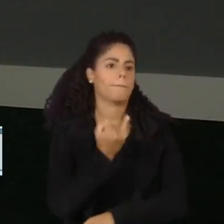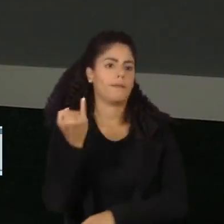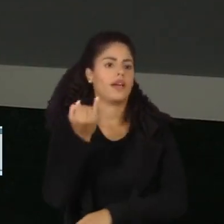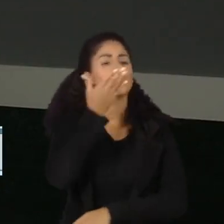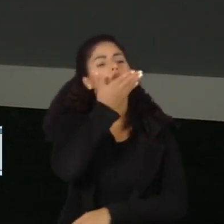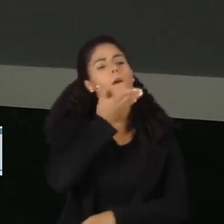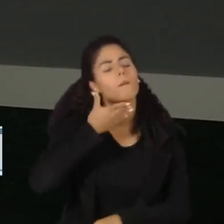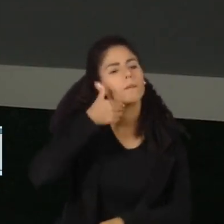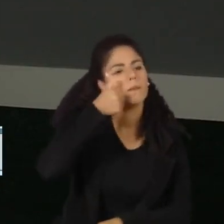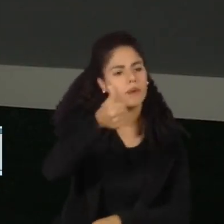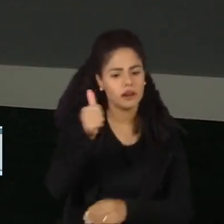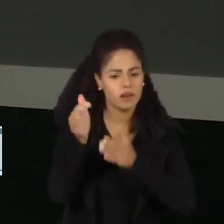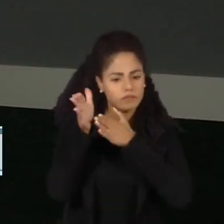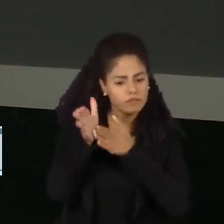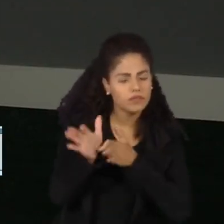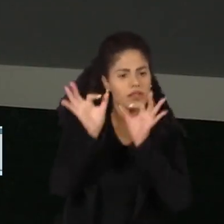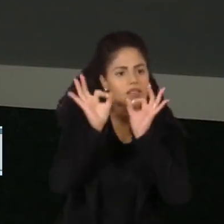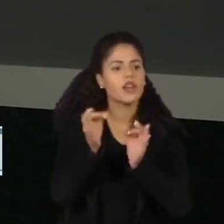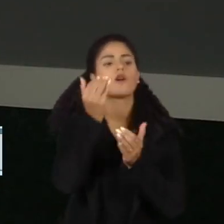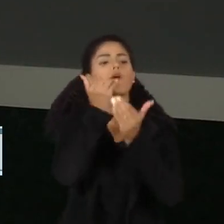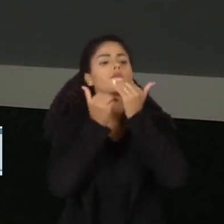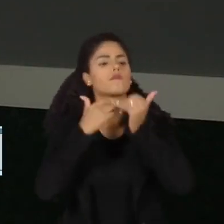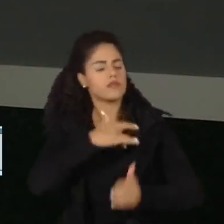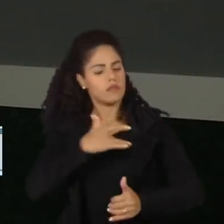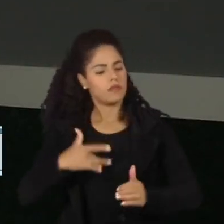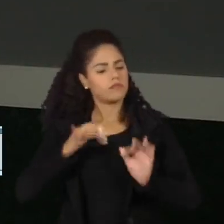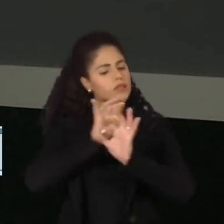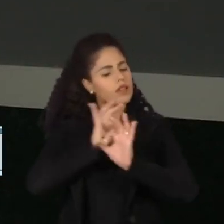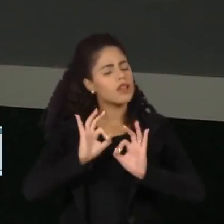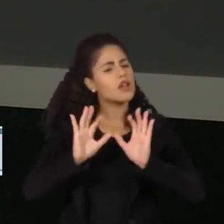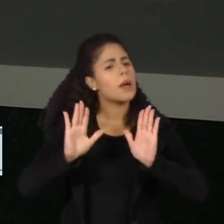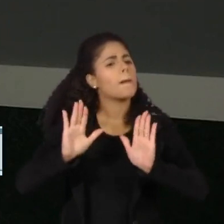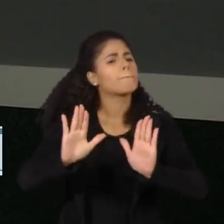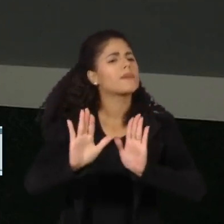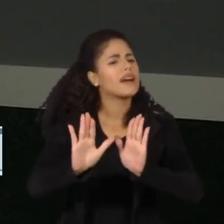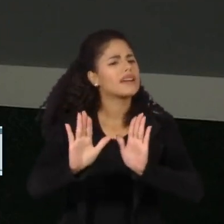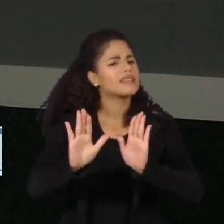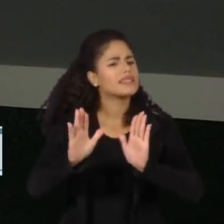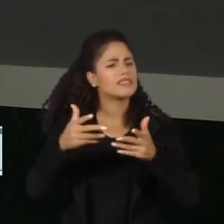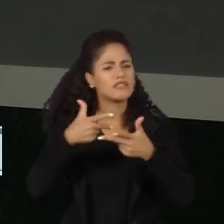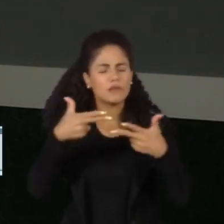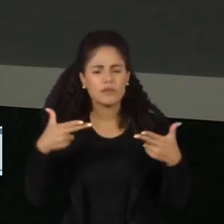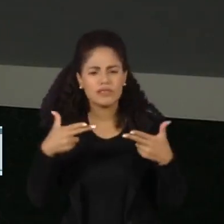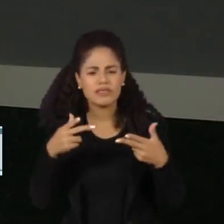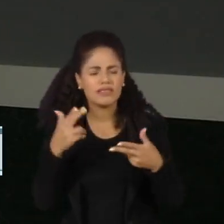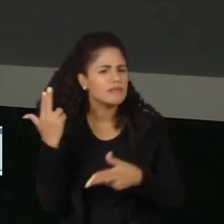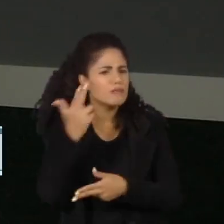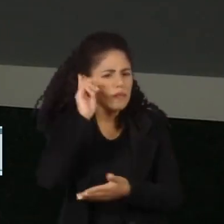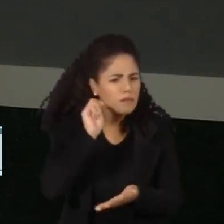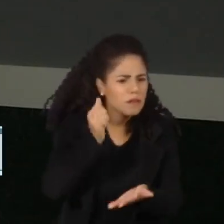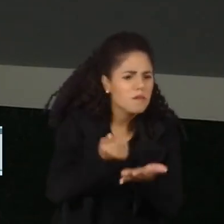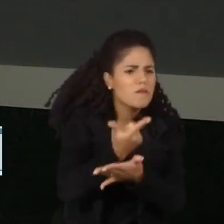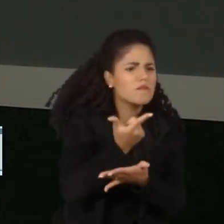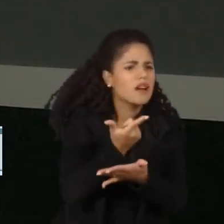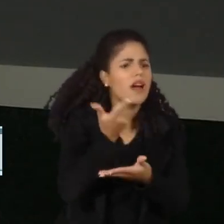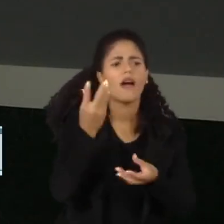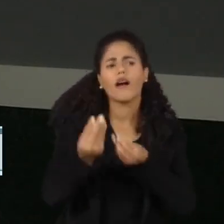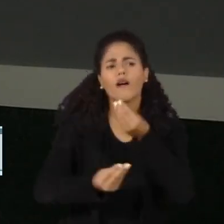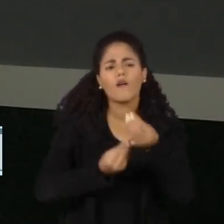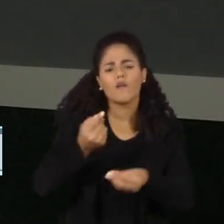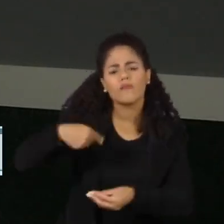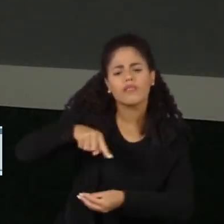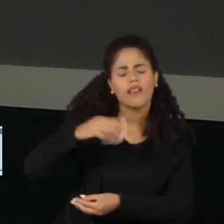se ter uma alimentação saudável. Mas quando a gente fala de privação de comida, como fazer com que